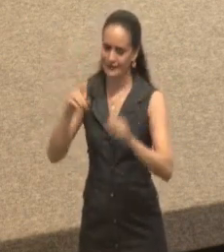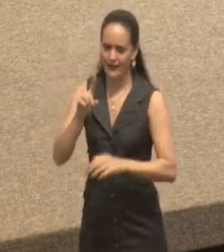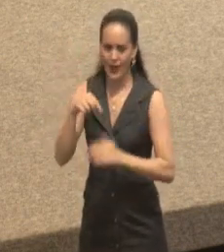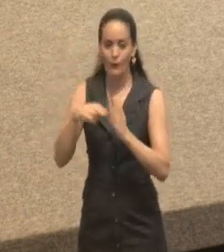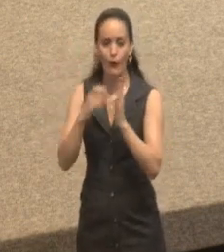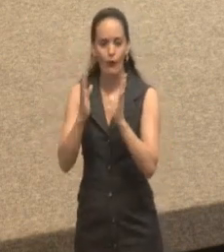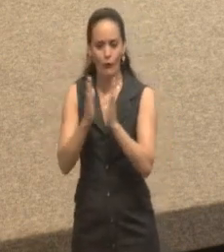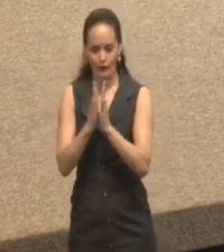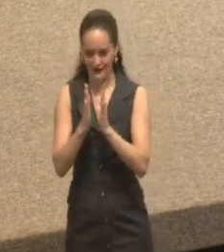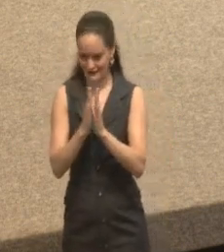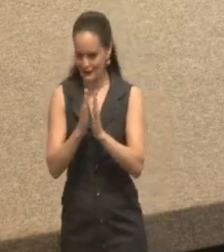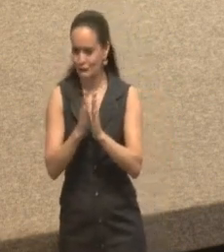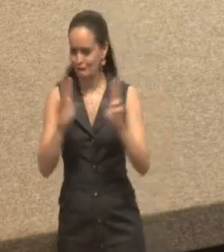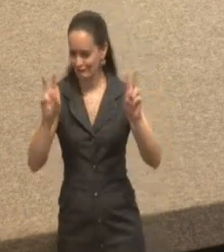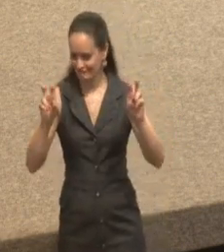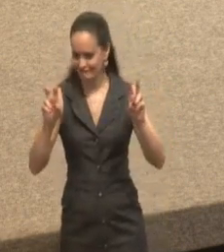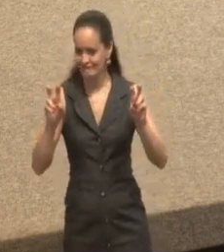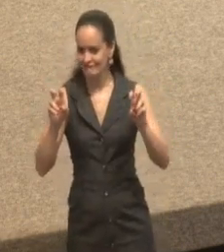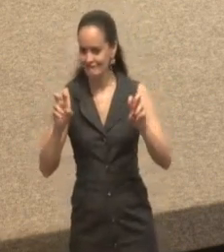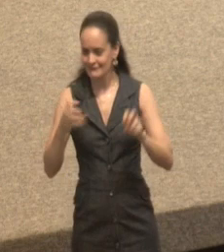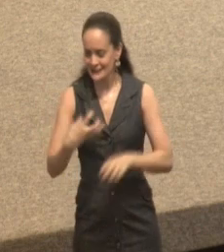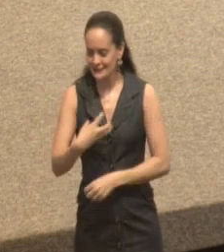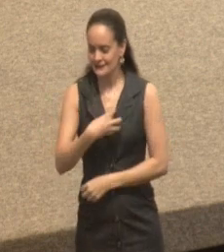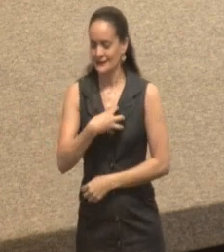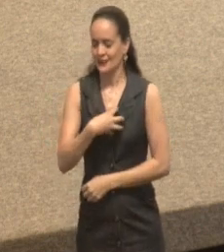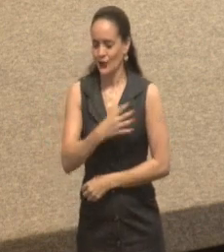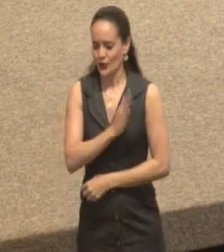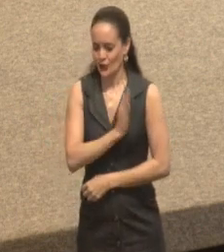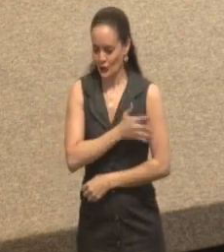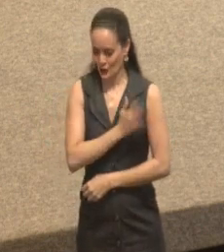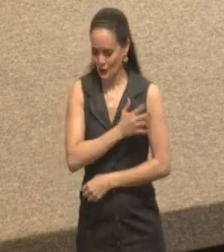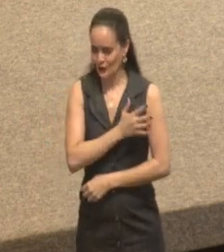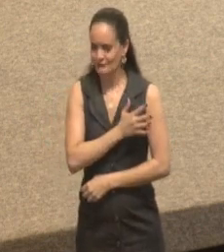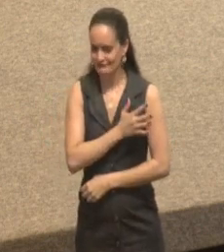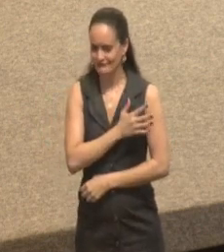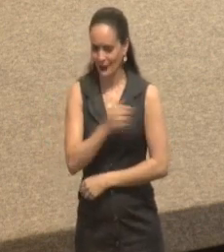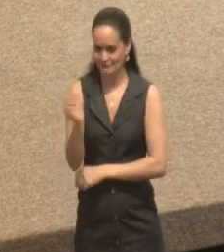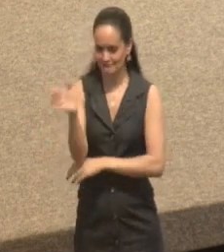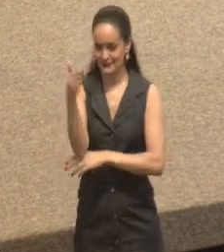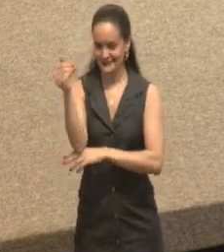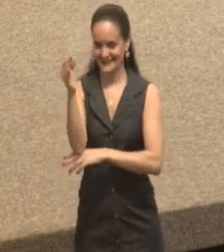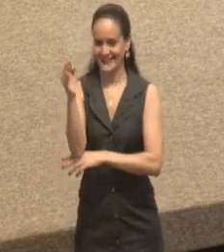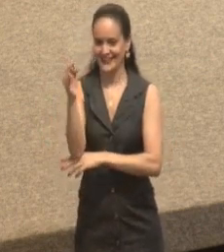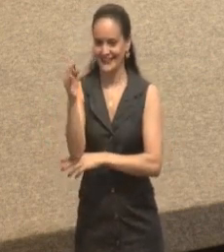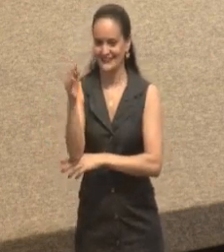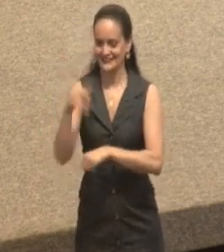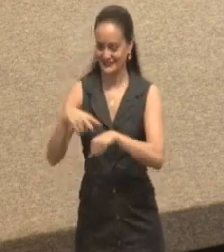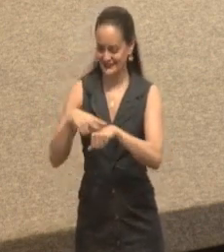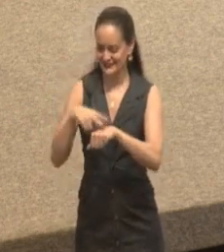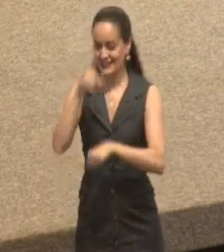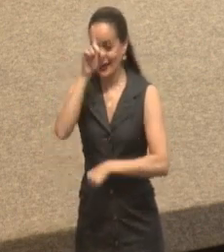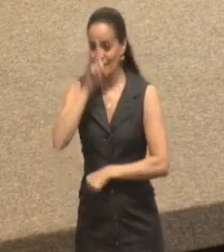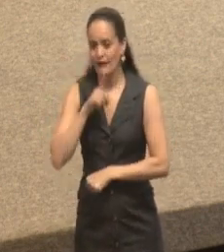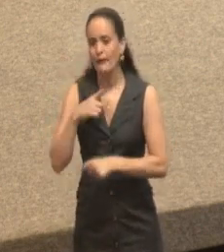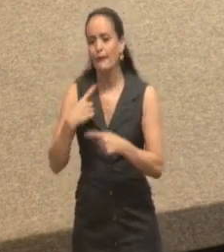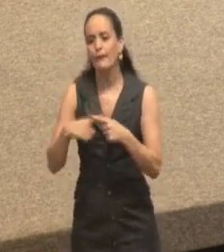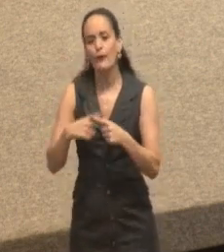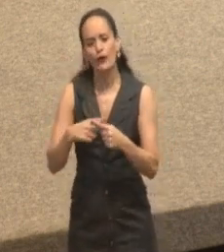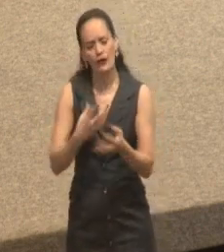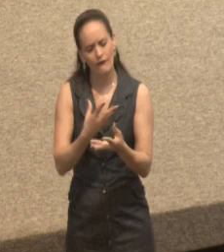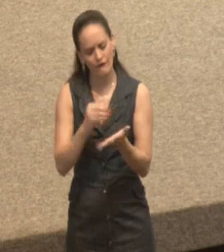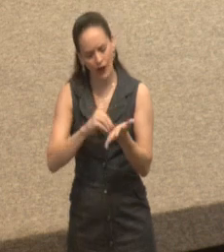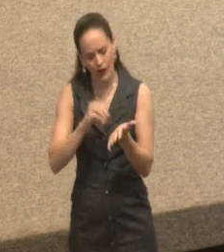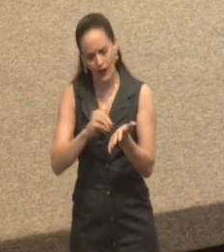oração muito linda e mexe muito com o nosso coração verde e amarelo. Lembrar de tanta gente que ainda